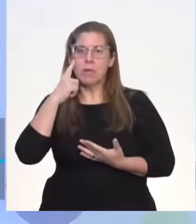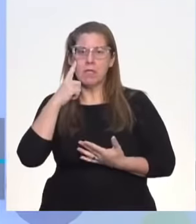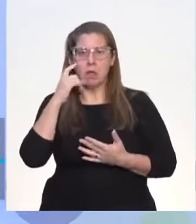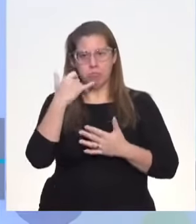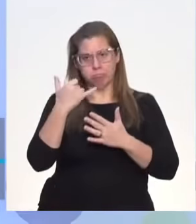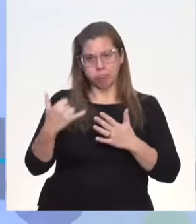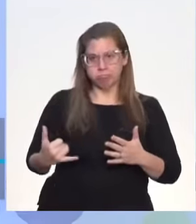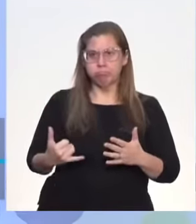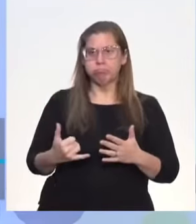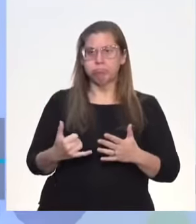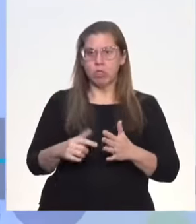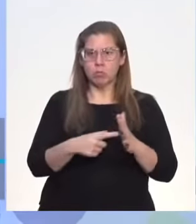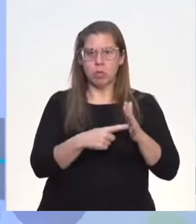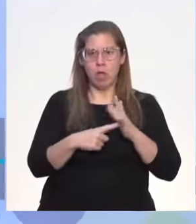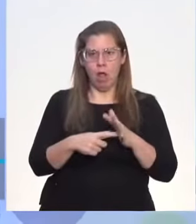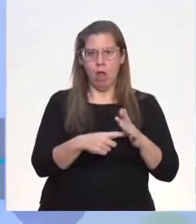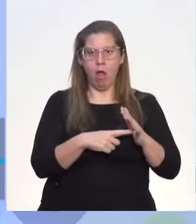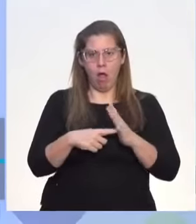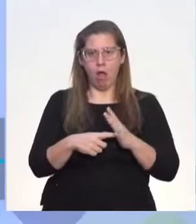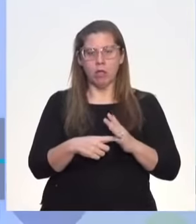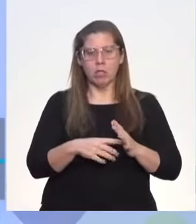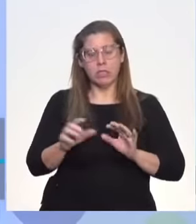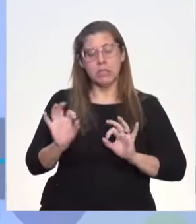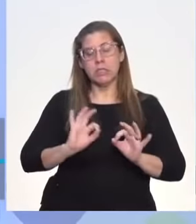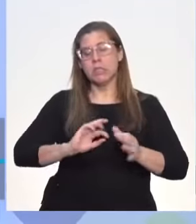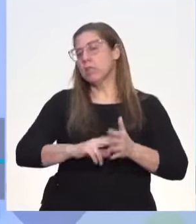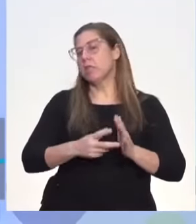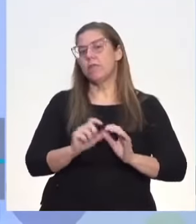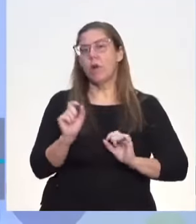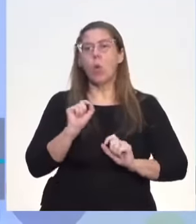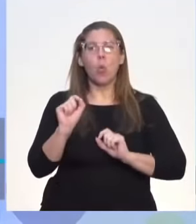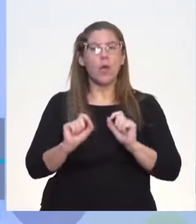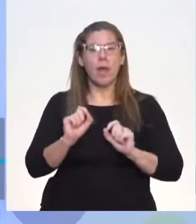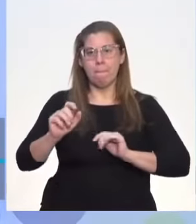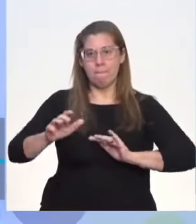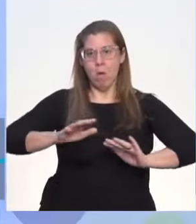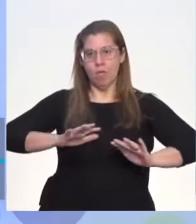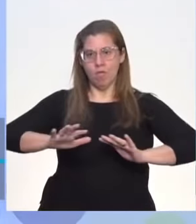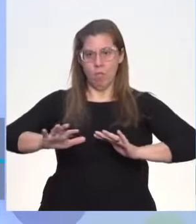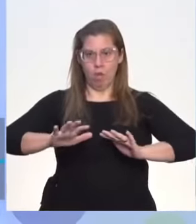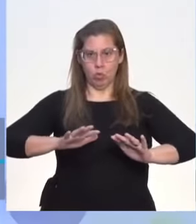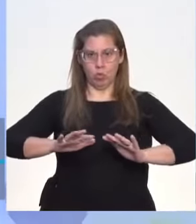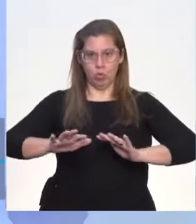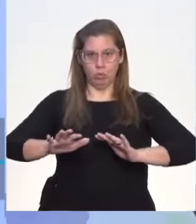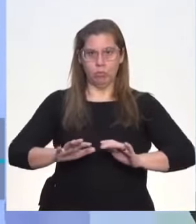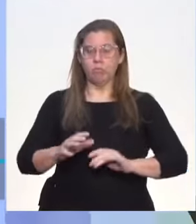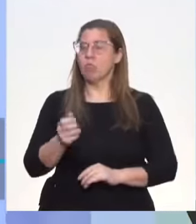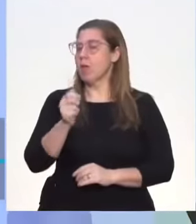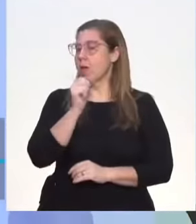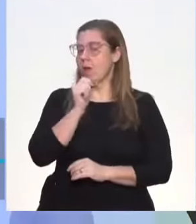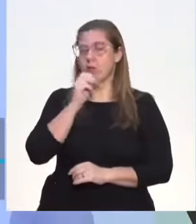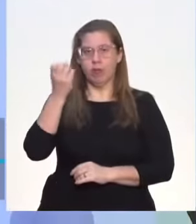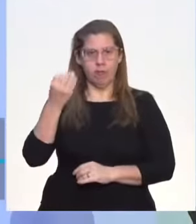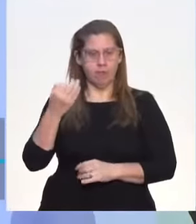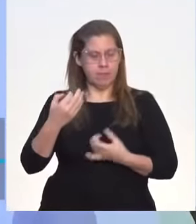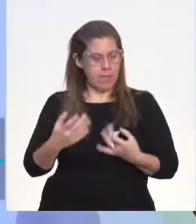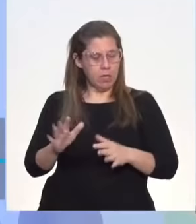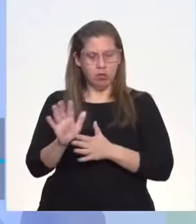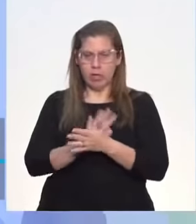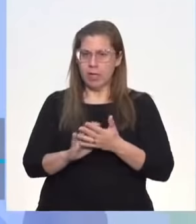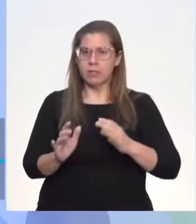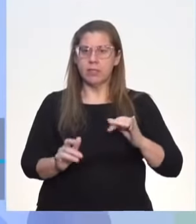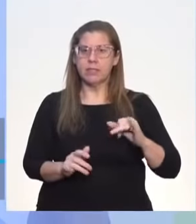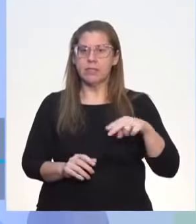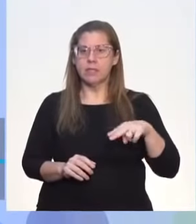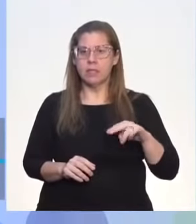energia mecânica é a energia ligada à movimento né E aí eu nem tinha falado ainda sobre energia cinética né